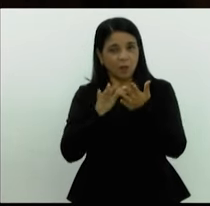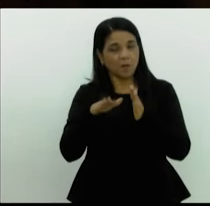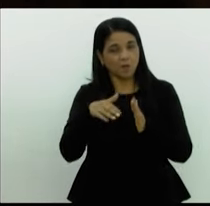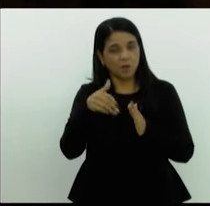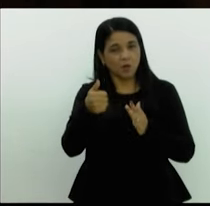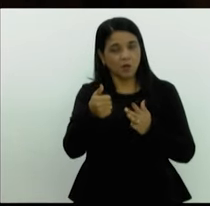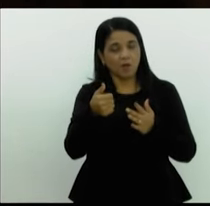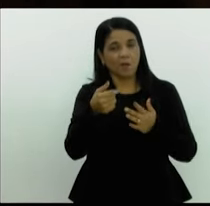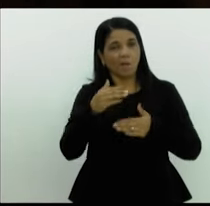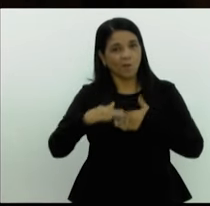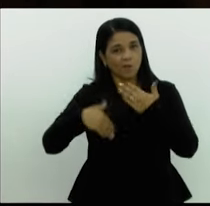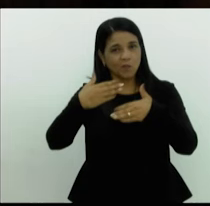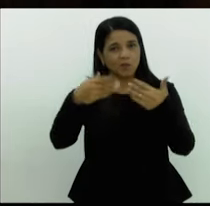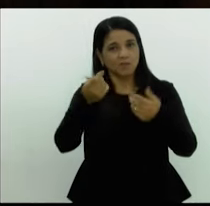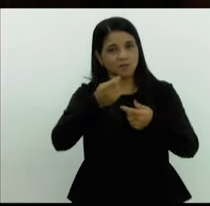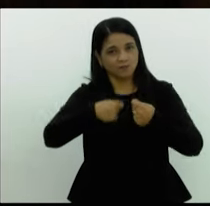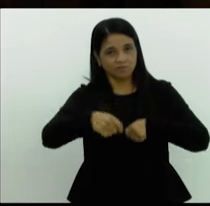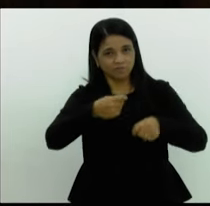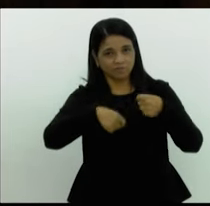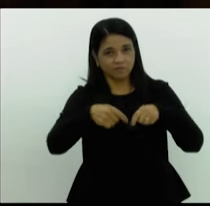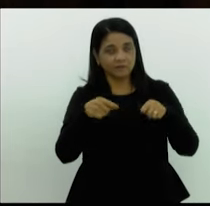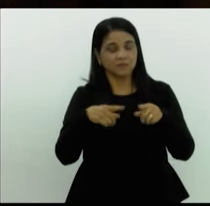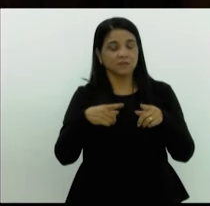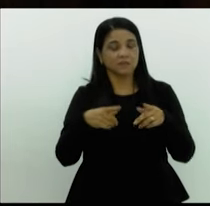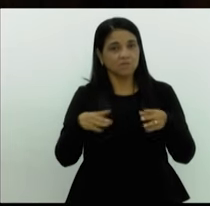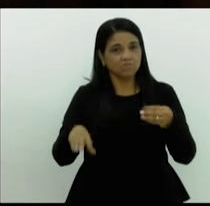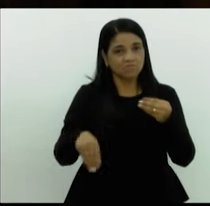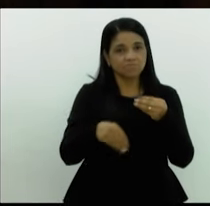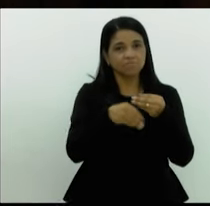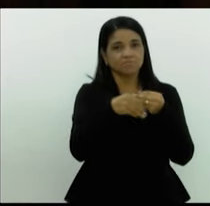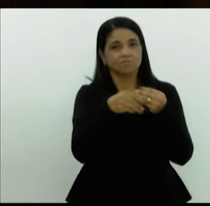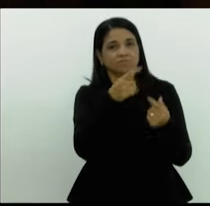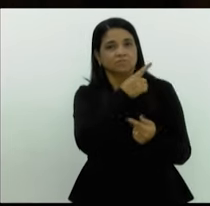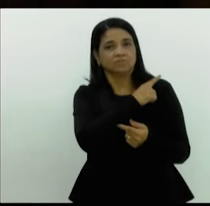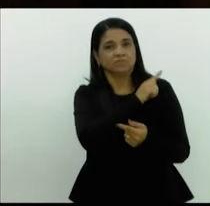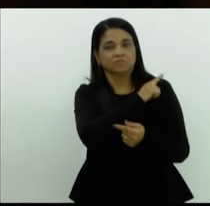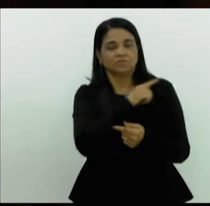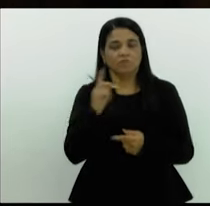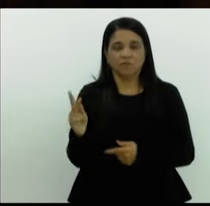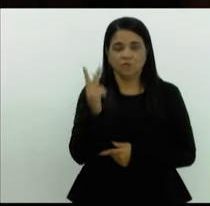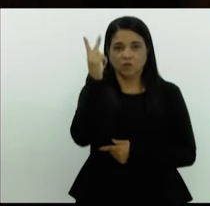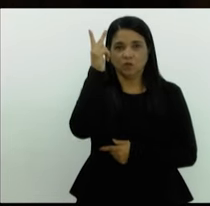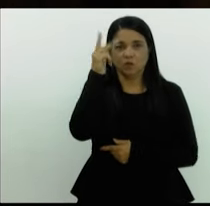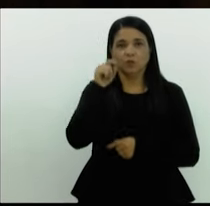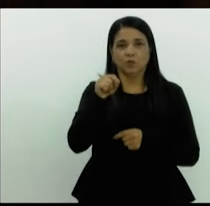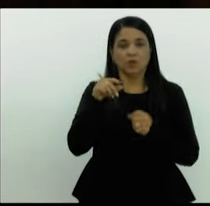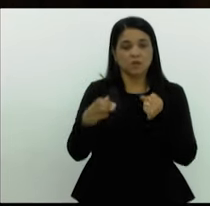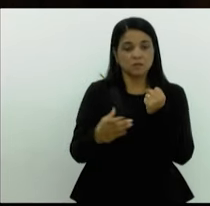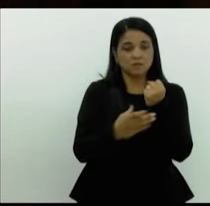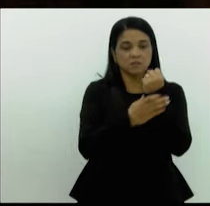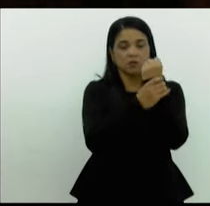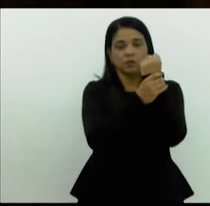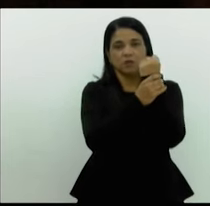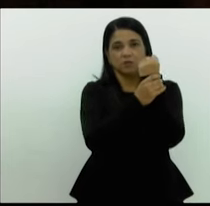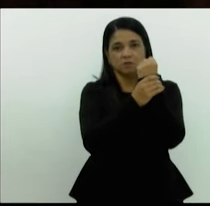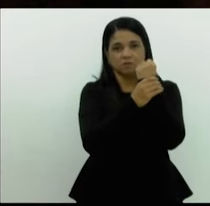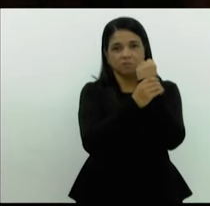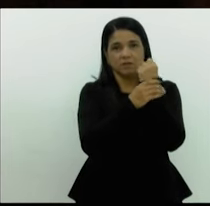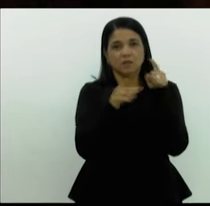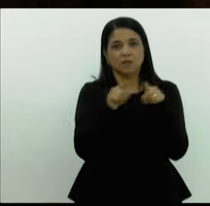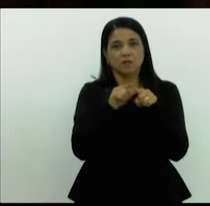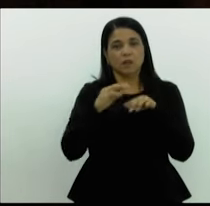de negócios e agregar valor à gestão, principalmente no que tange à segurança pública e